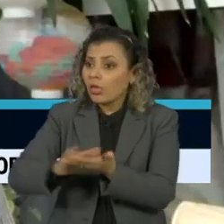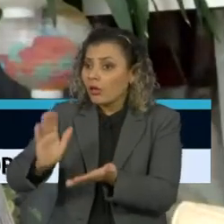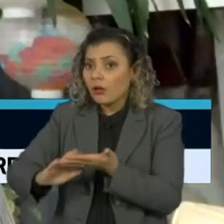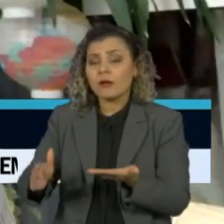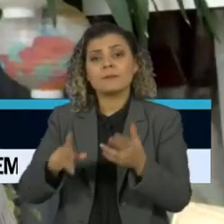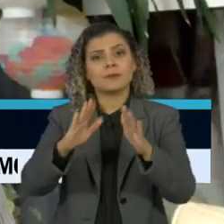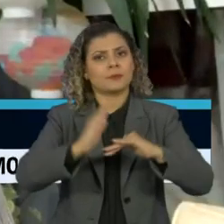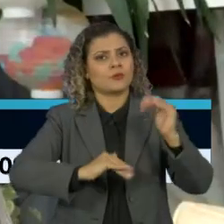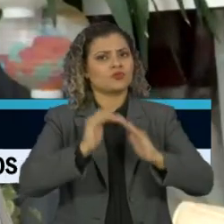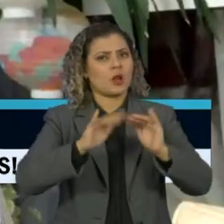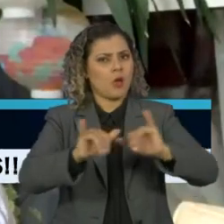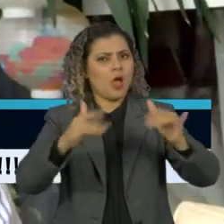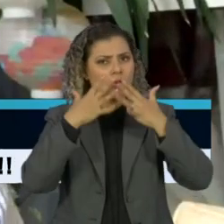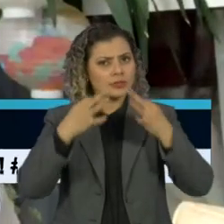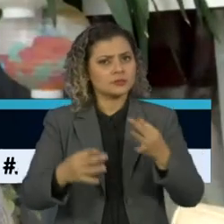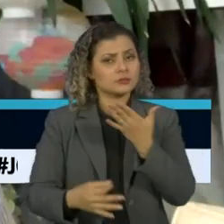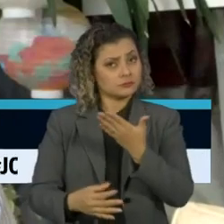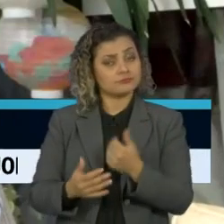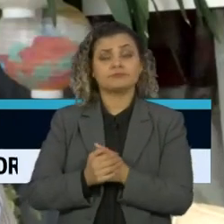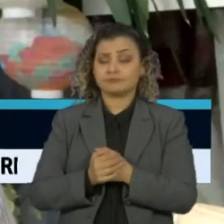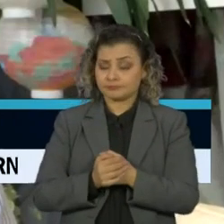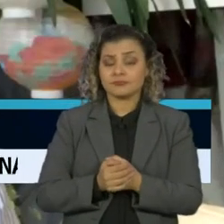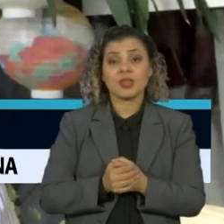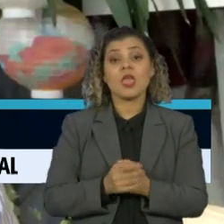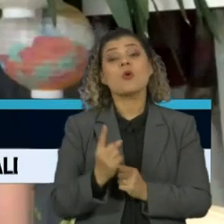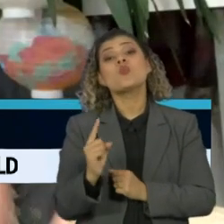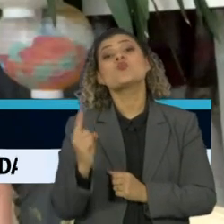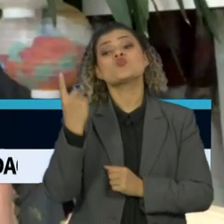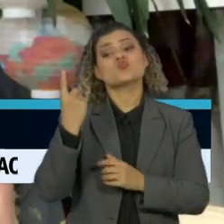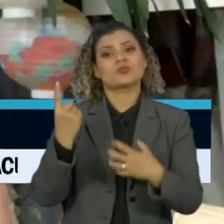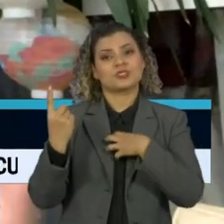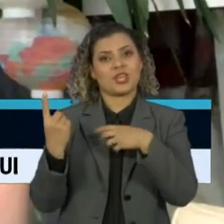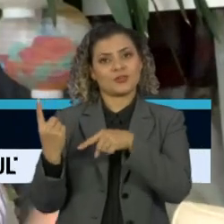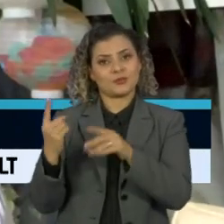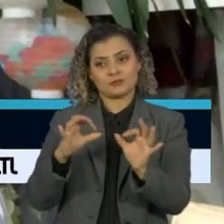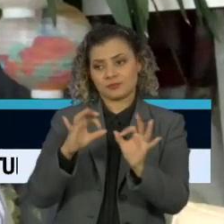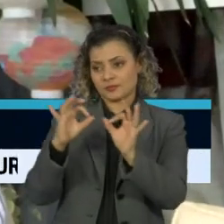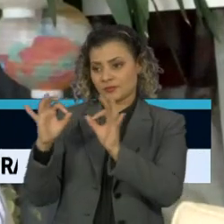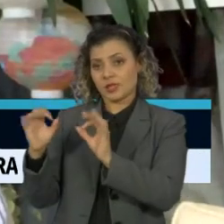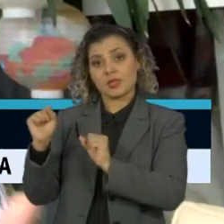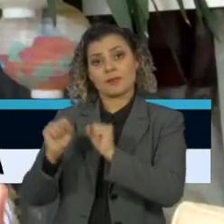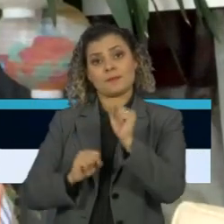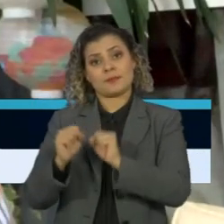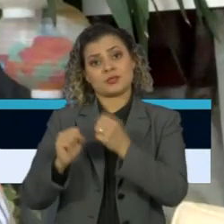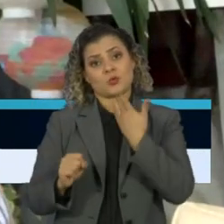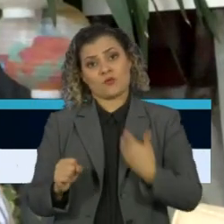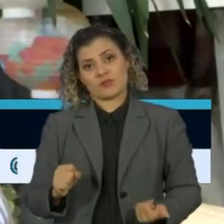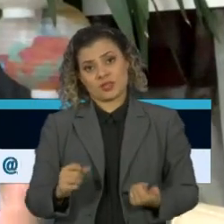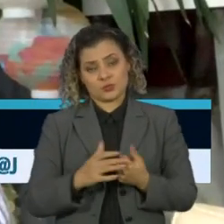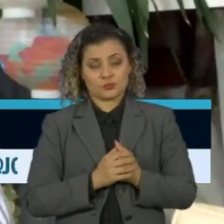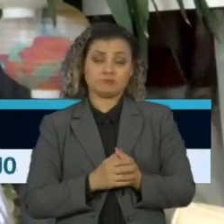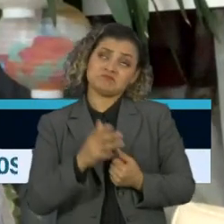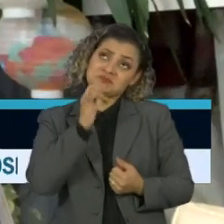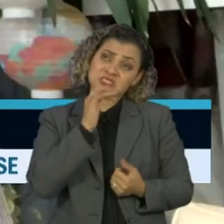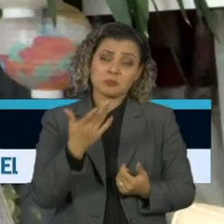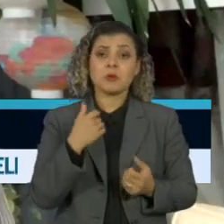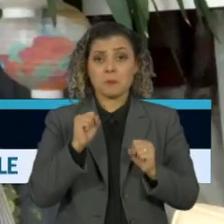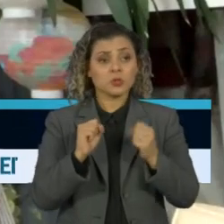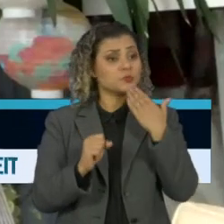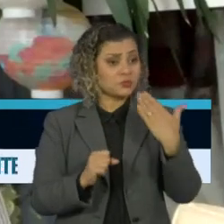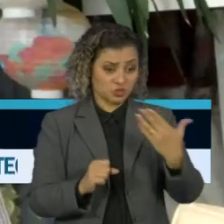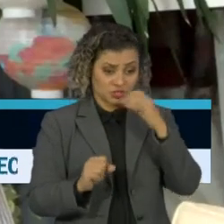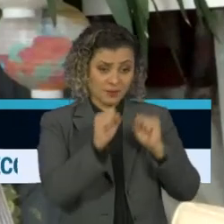uma ressalva. A eficiência é um indicador que é observado por uma empresa estatal. Por exemplo, você pode pedir para a